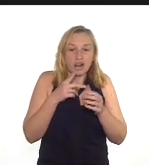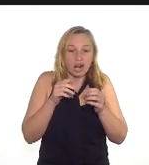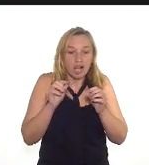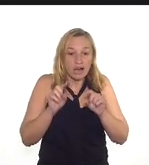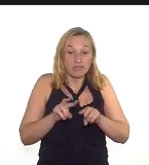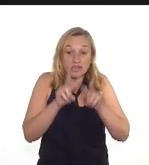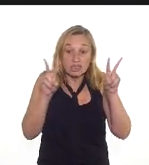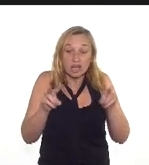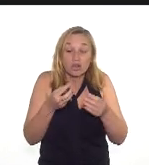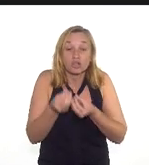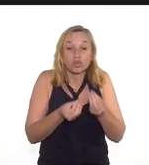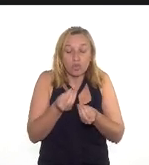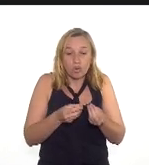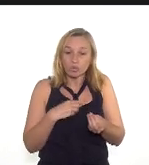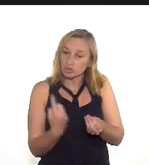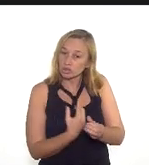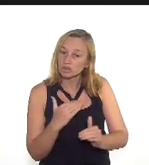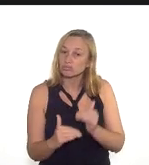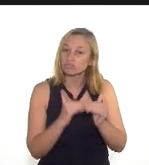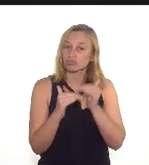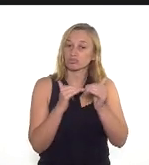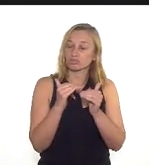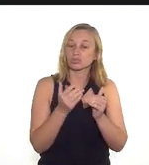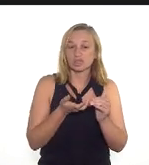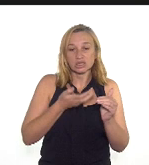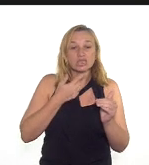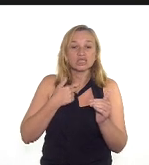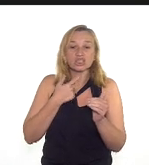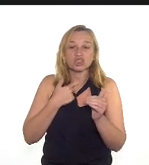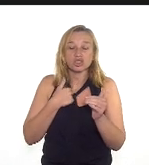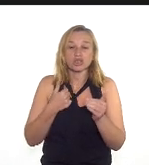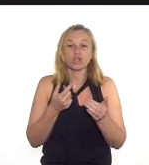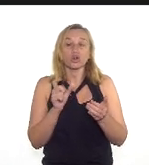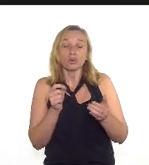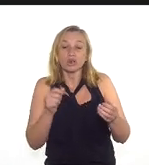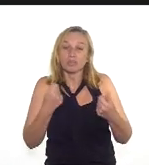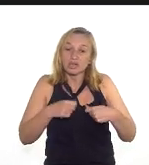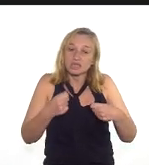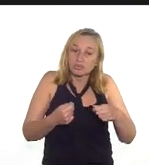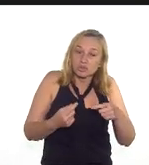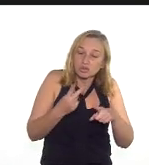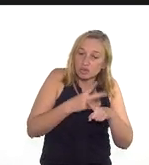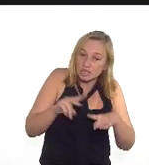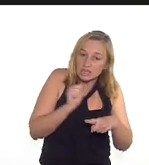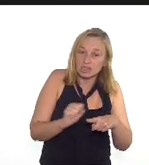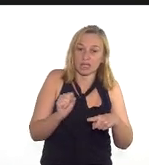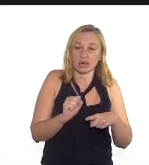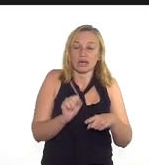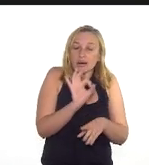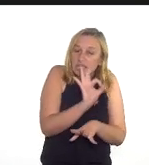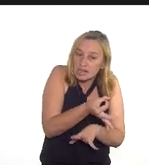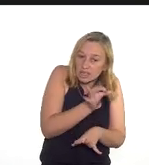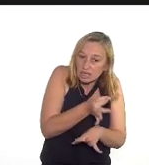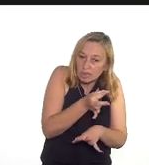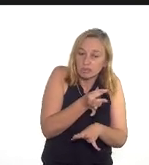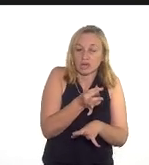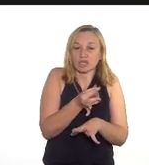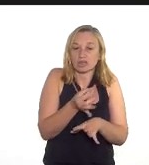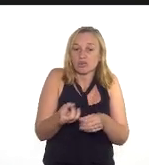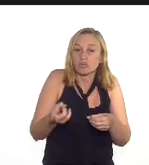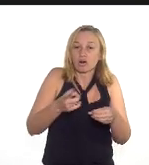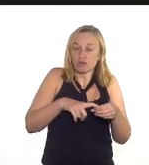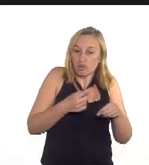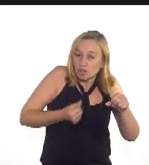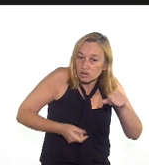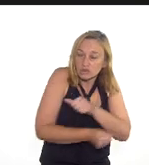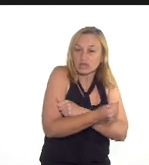gente deseja realmente evoluir e, assim, quais são as traves que a gente tem que vencer para trazer um instrumento que, de fato, traga um retorno